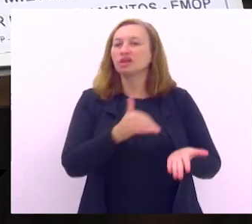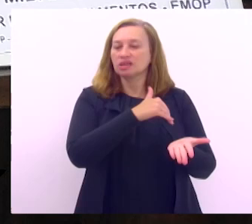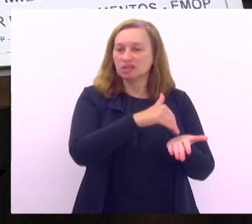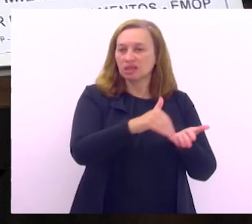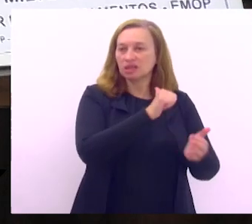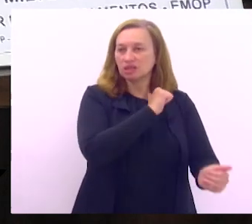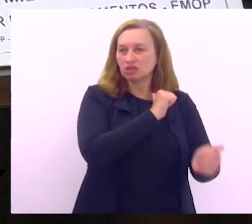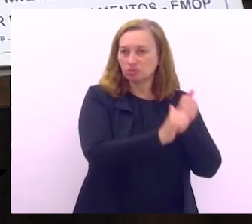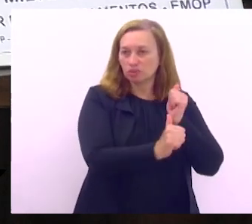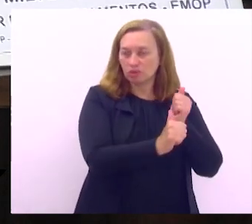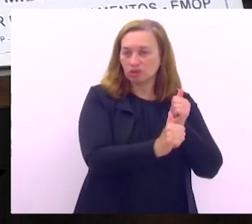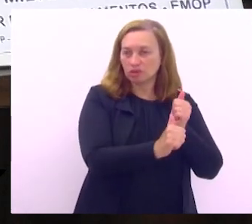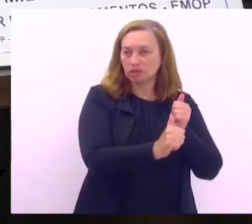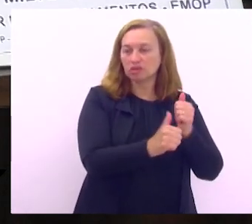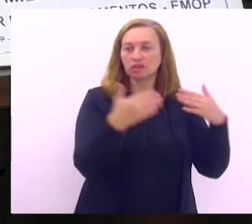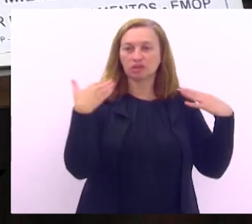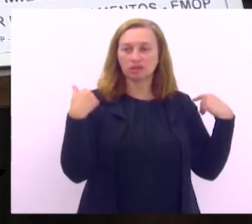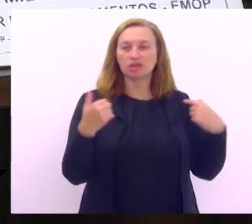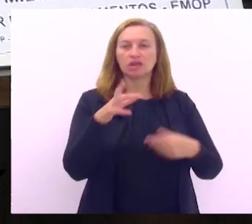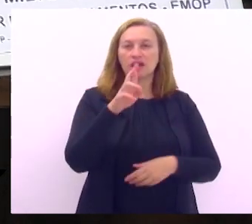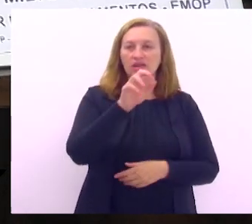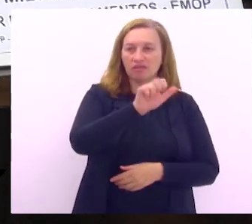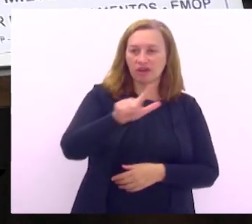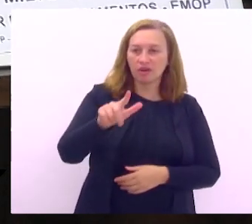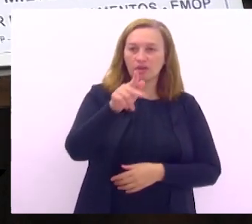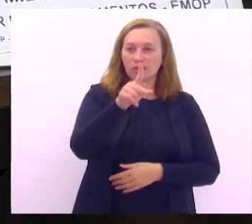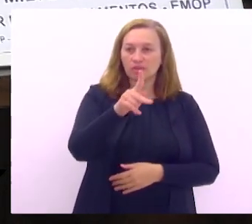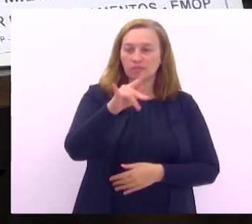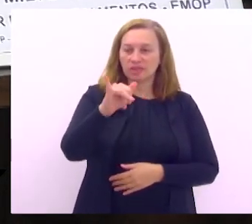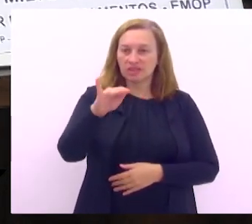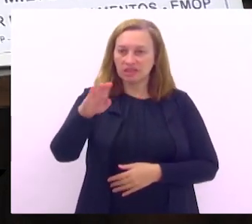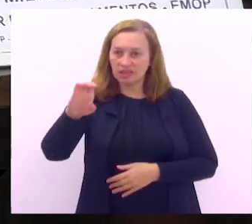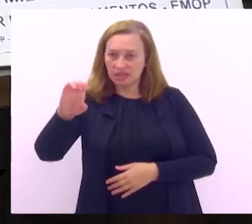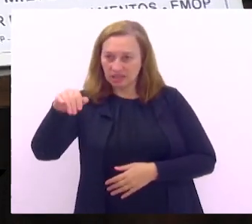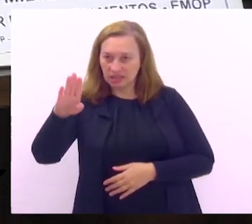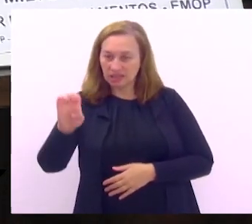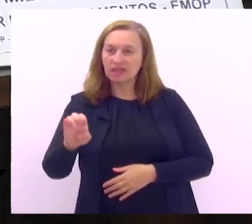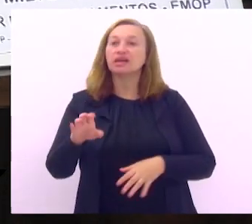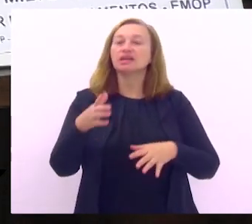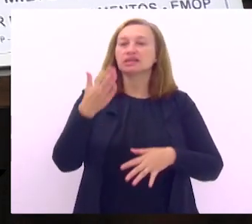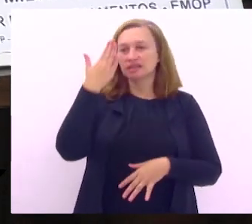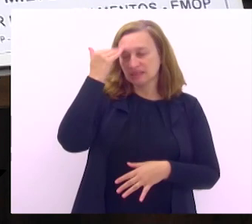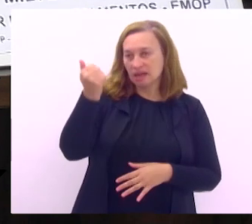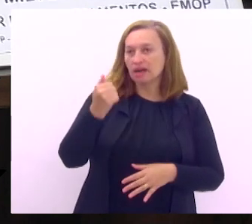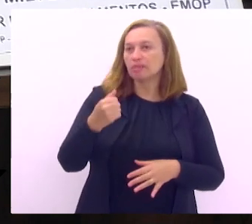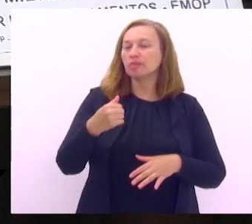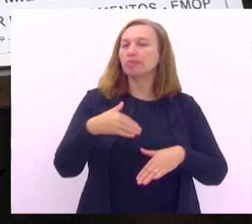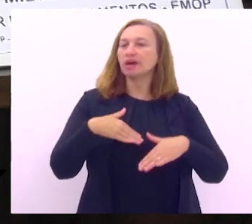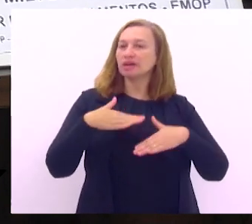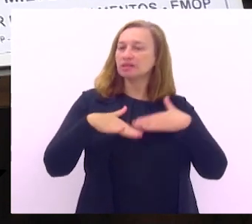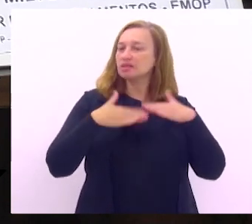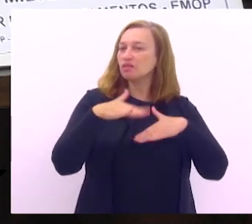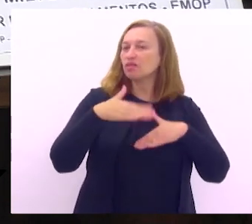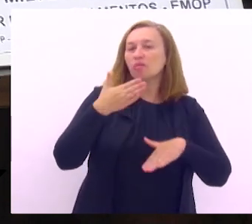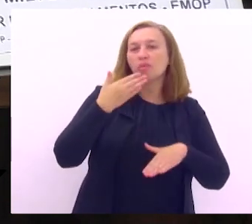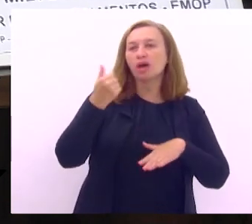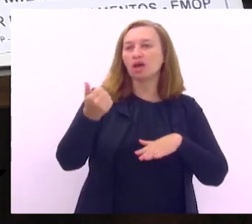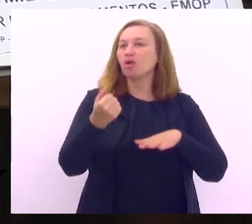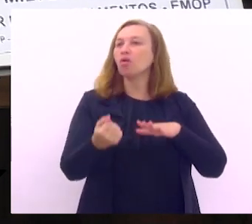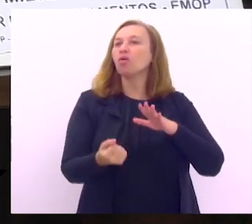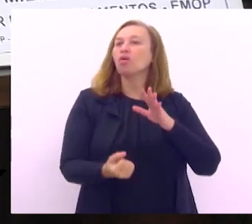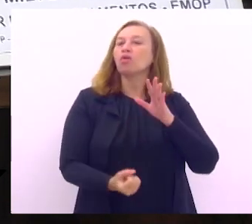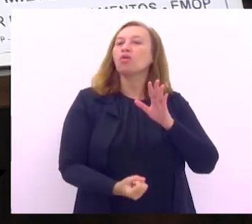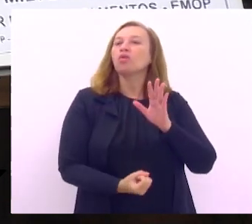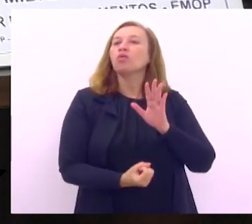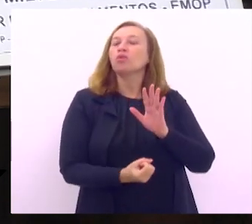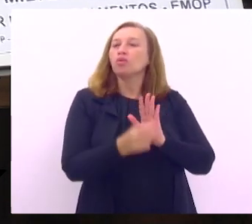Esporte e Lazer, o deputado Rafael Pisciani sabe disso, para desenvolver o projeto Célio